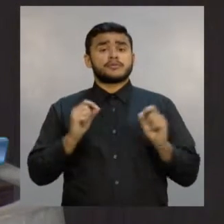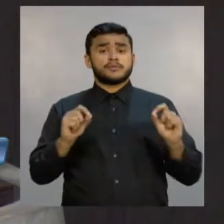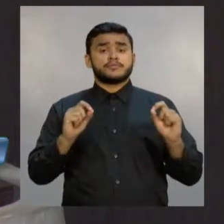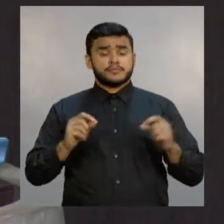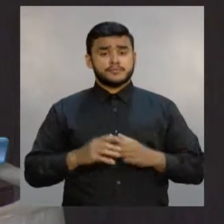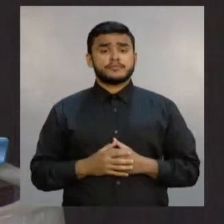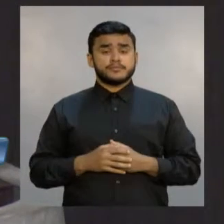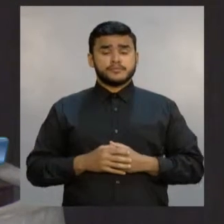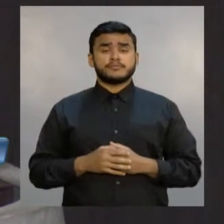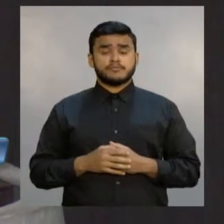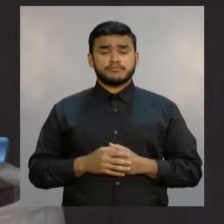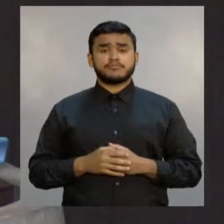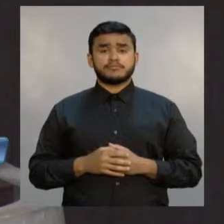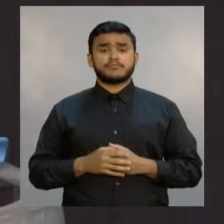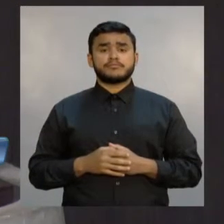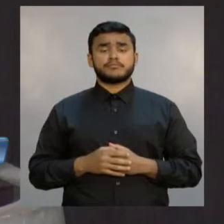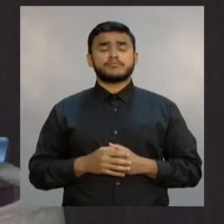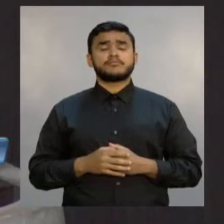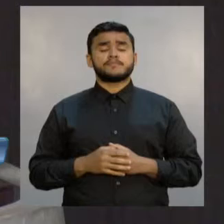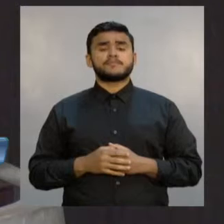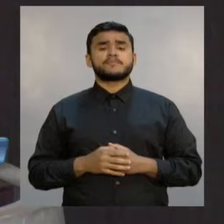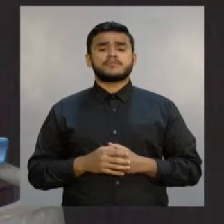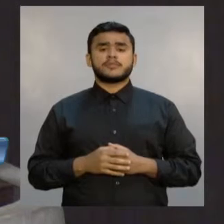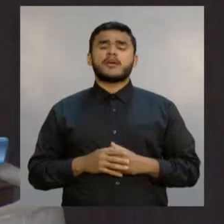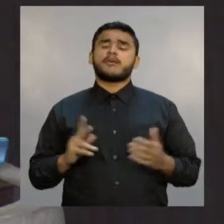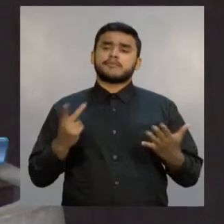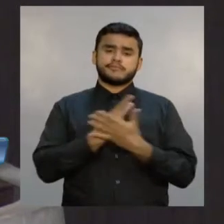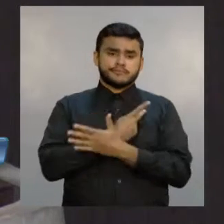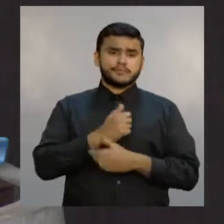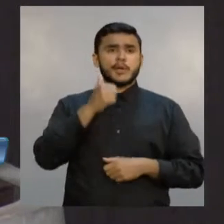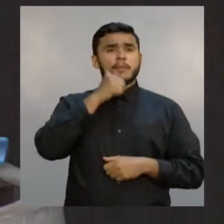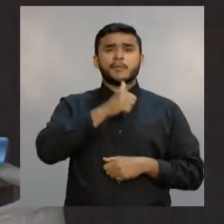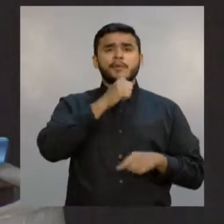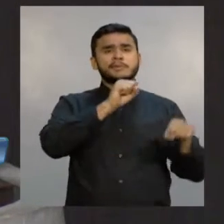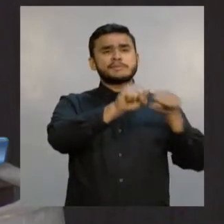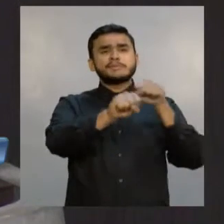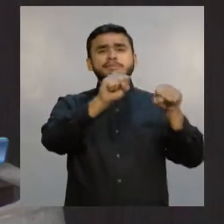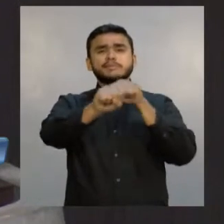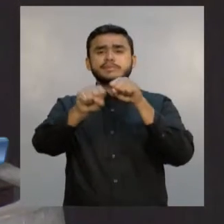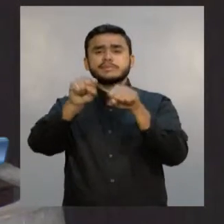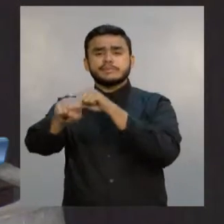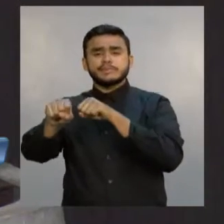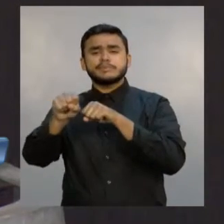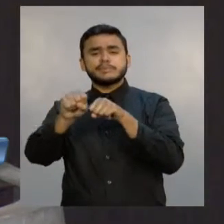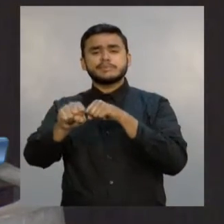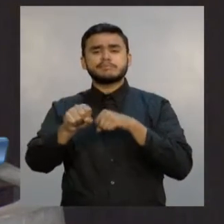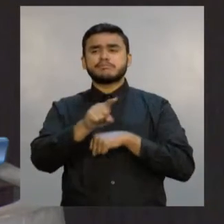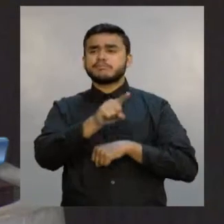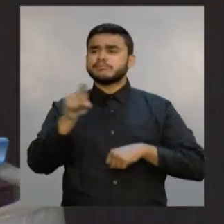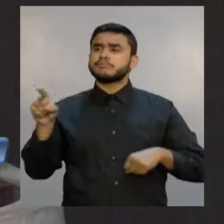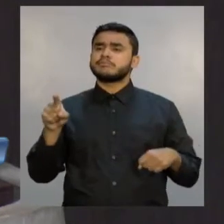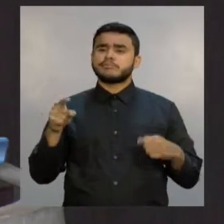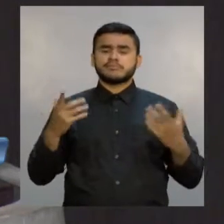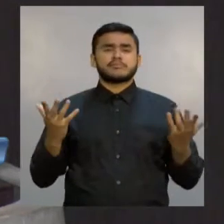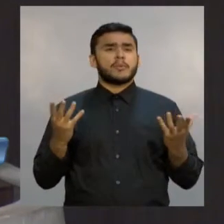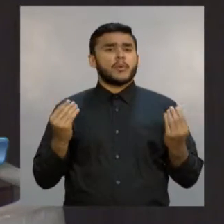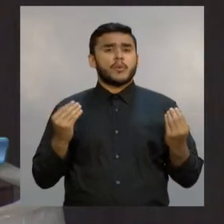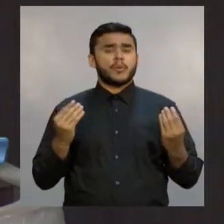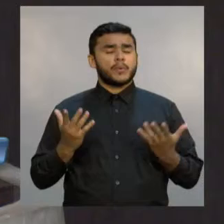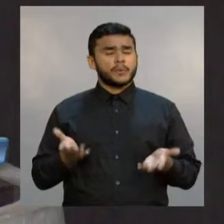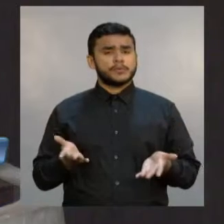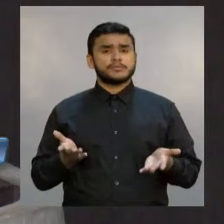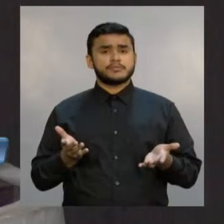que temos tantos feminicídios na nossa sociedade. Mulheres que